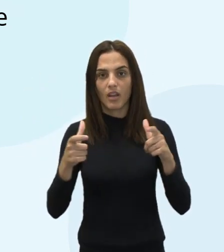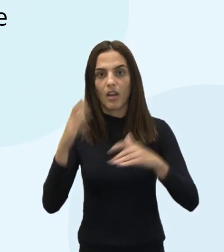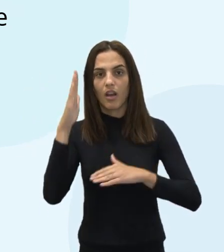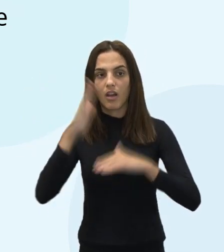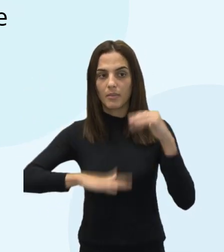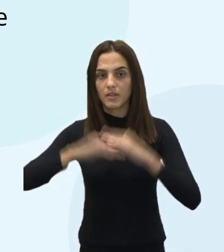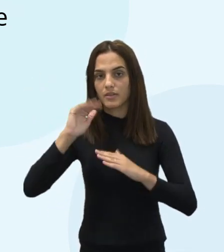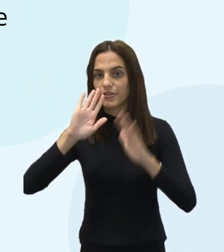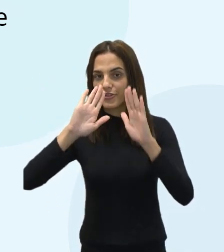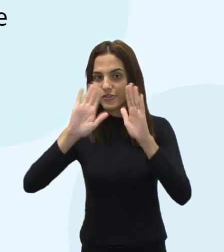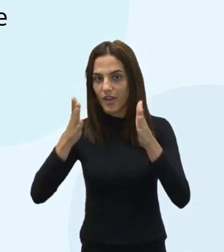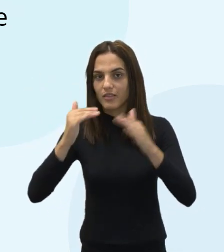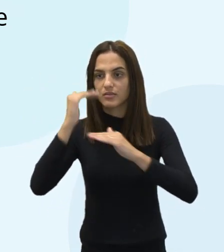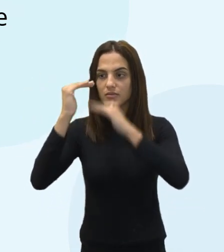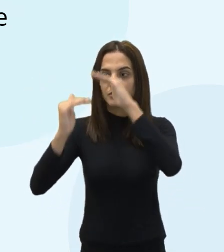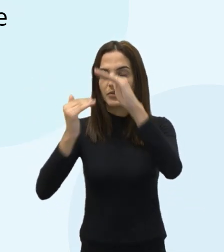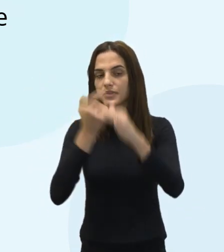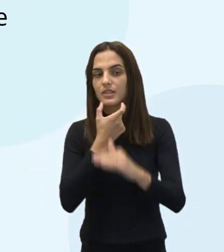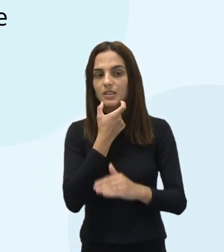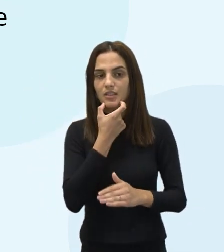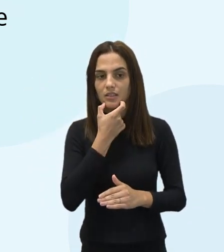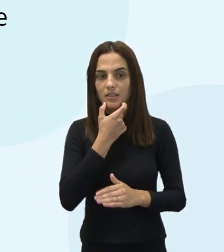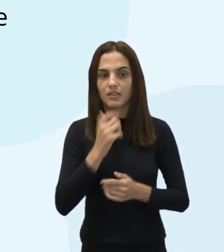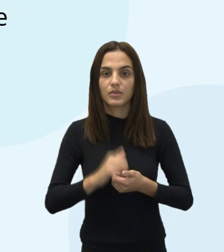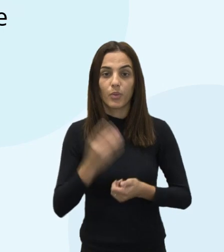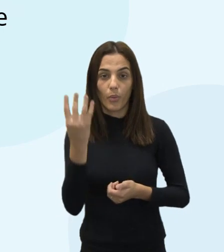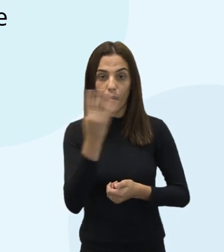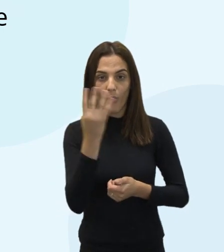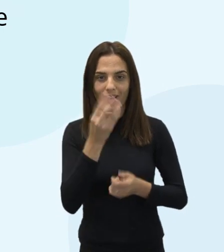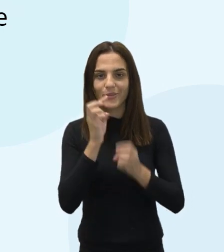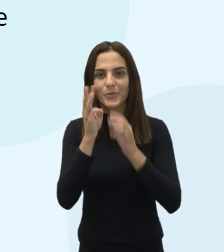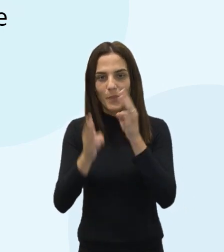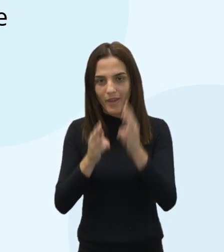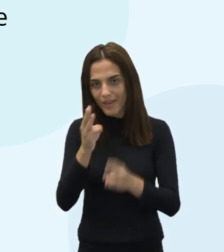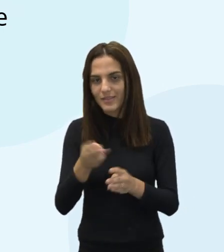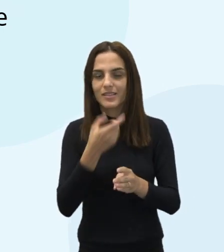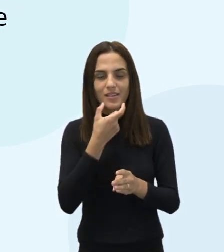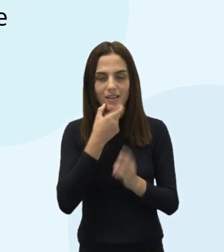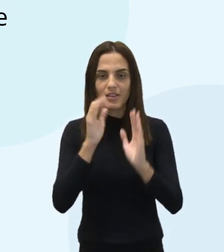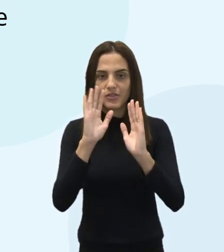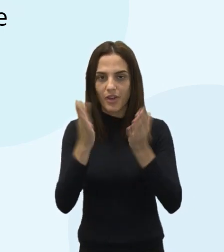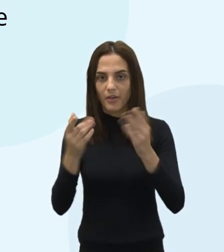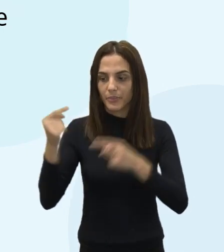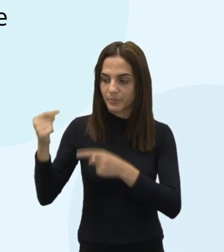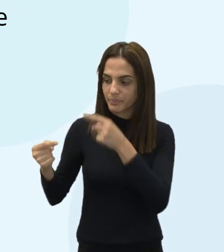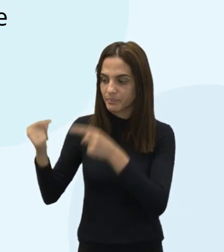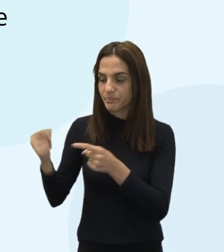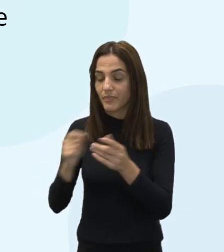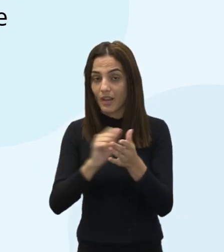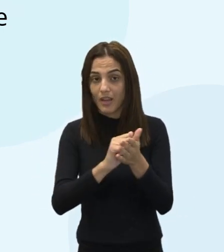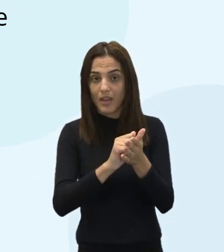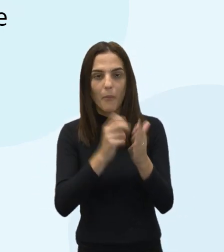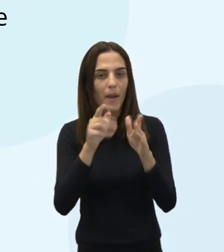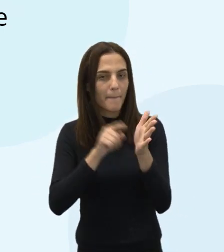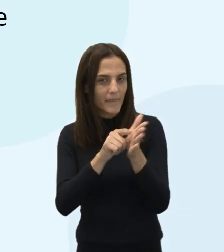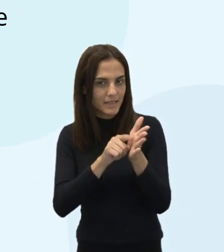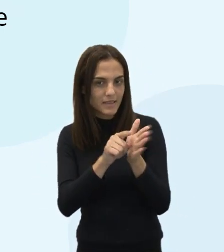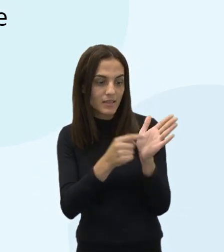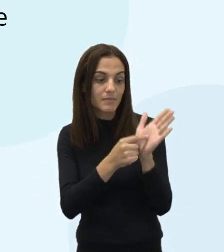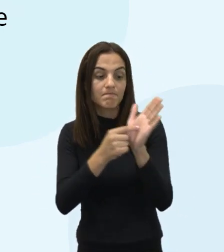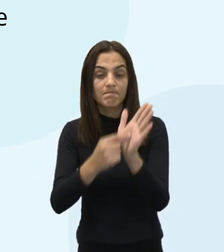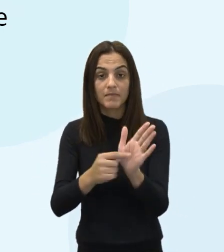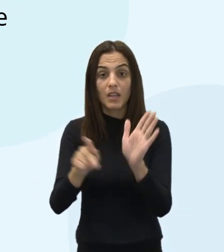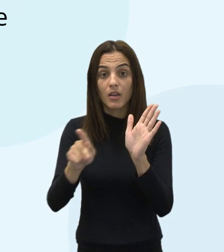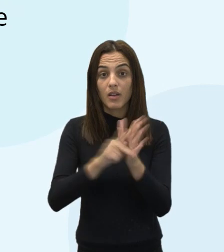sendo desenvolvida em inglês, ela já é uma habilidade do quarto bimestre de inglês, e trazer uma discussão e uma pesquisa sobre aquilo que o estudante e